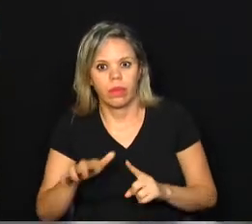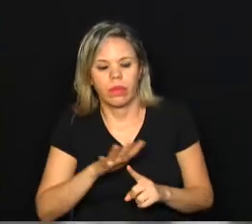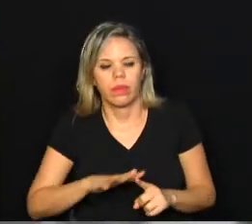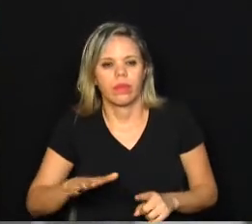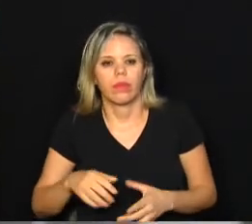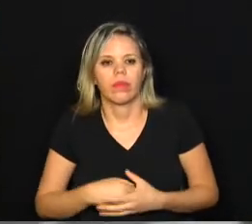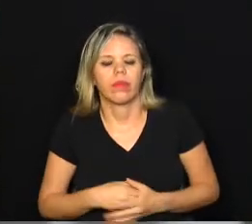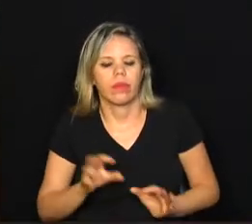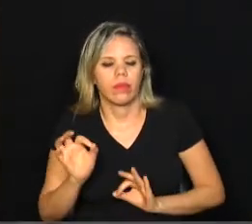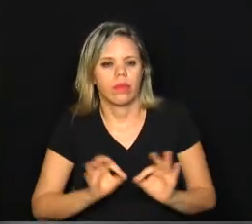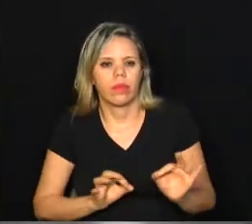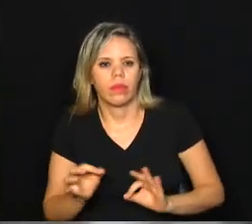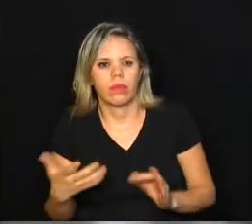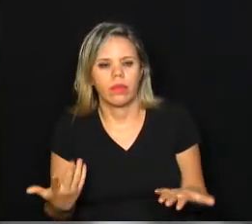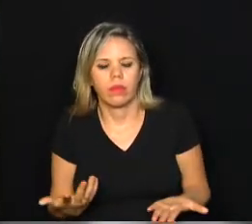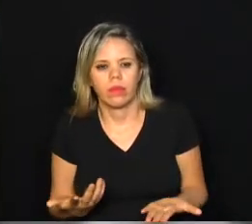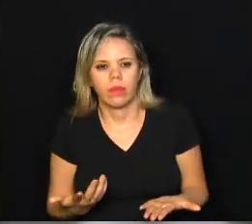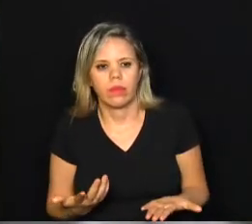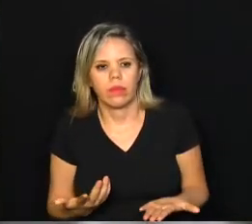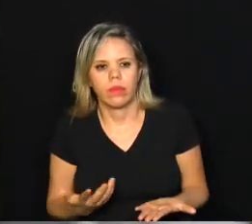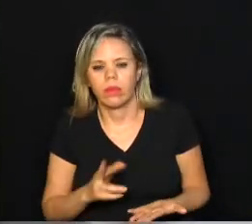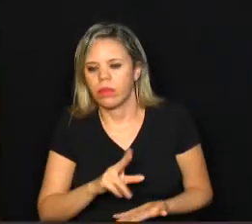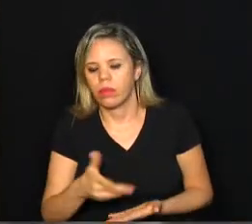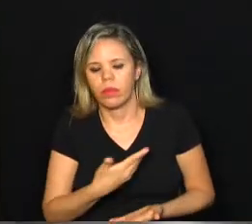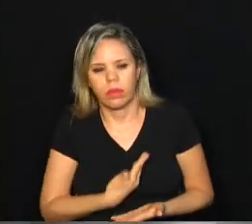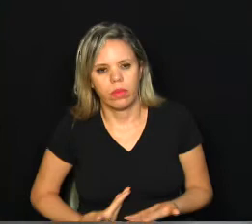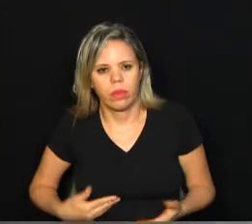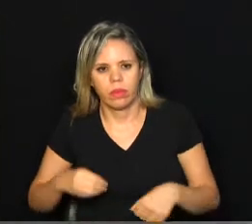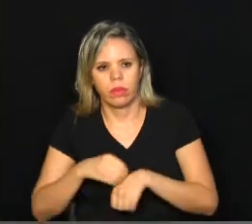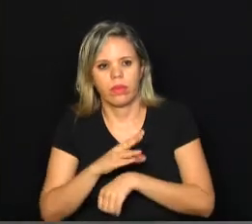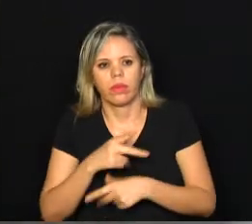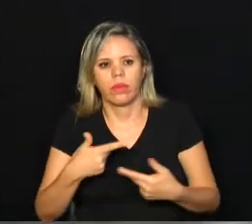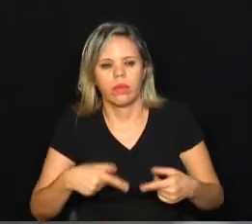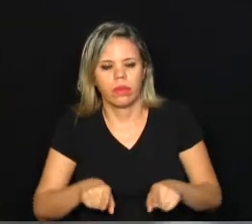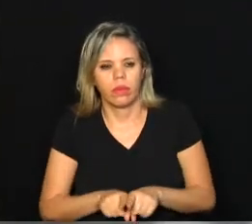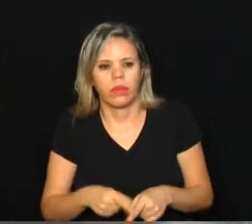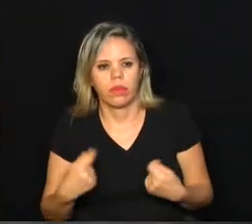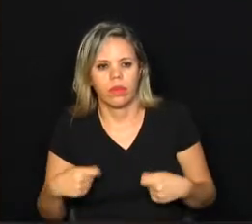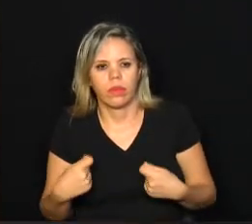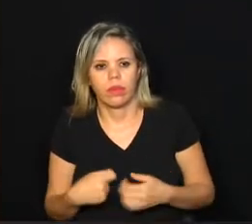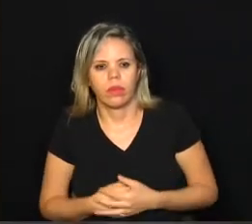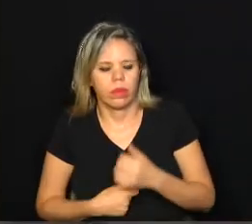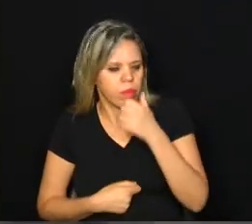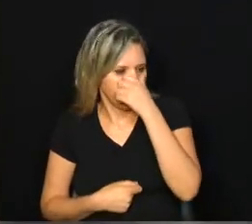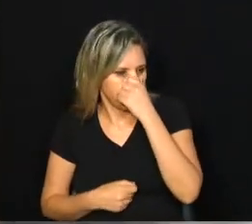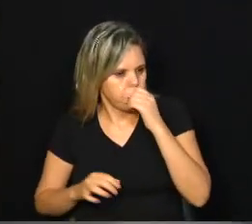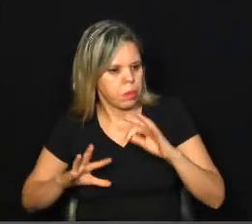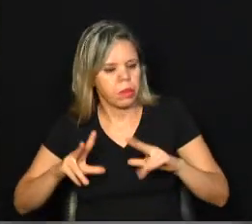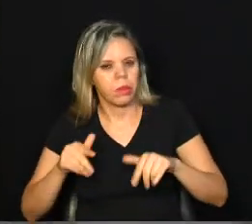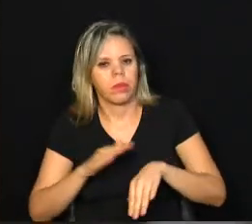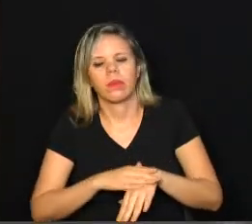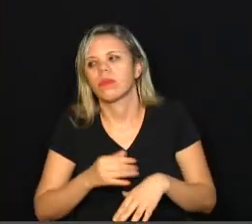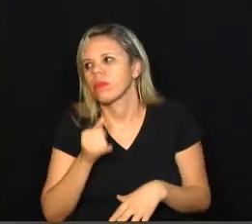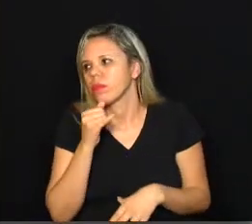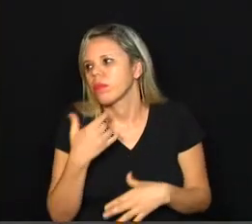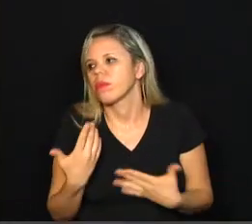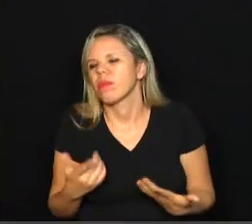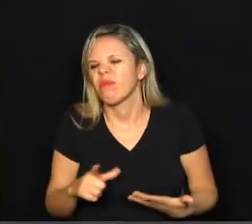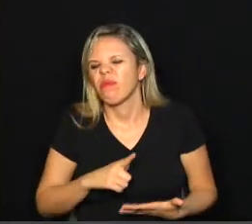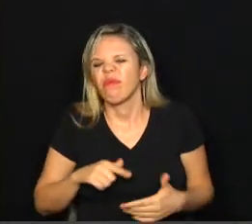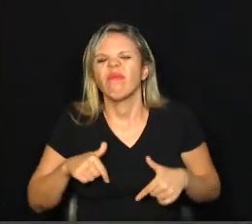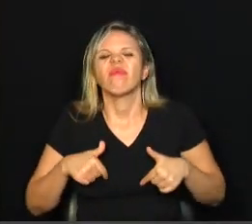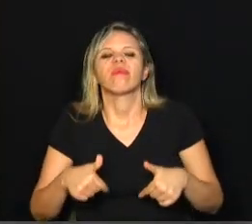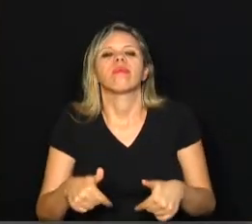civil organizada, com organizações não governamentais, trazendo as suas demandas, do que elas necessitam. Todos esses atores têm que